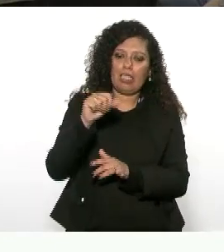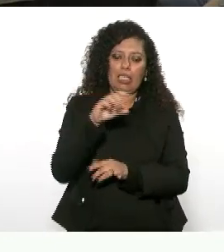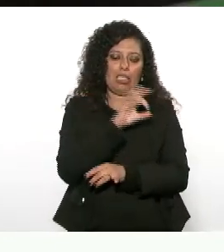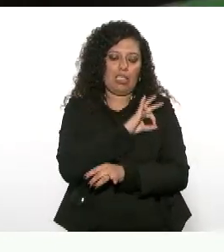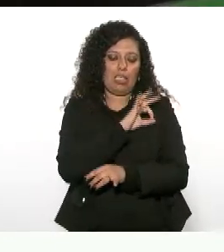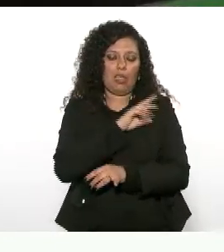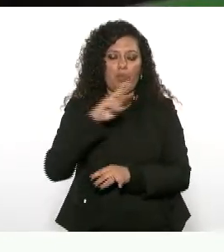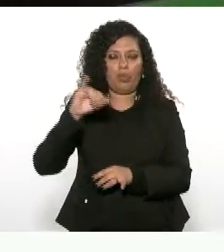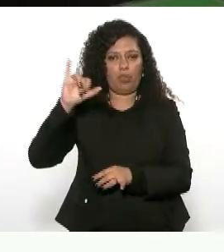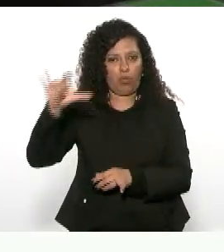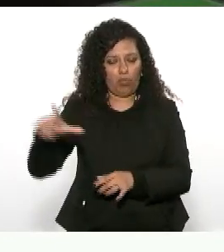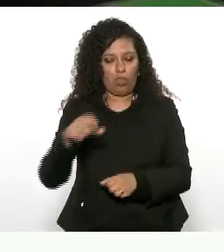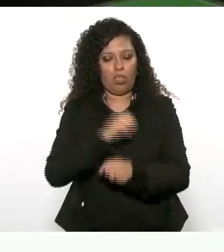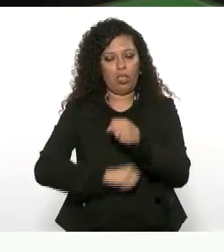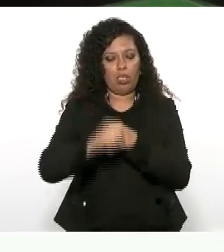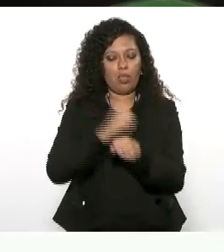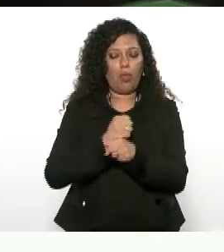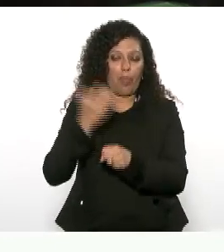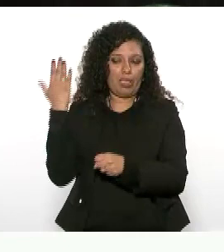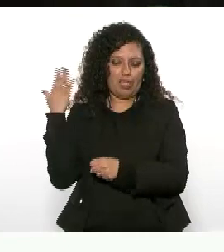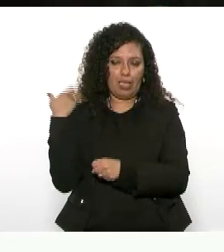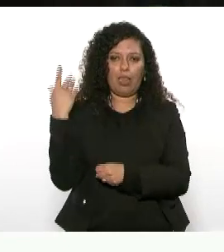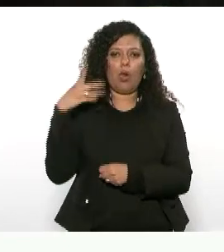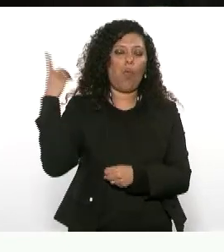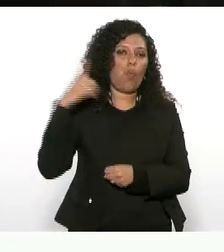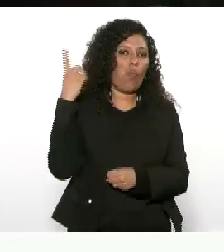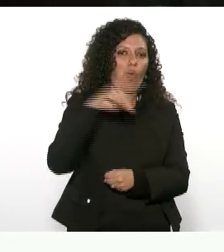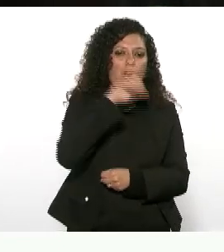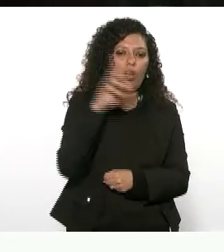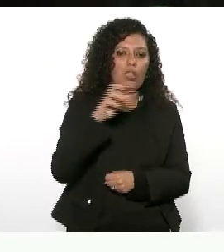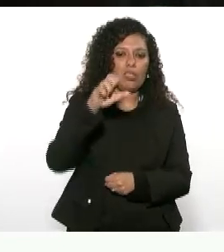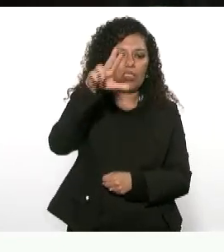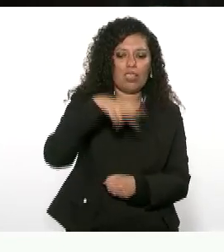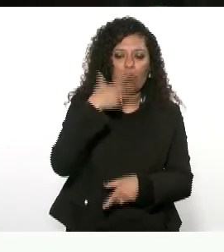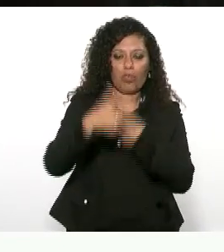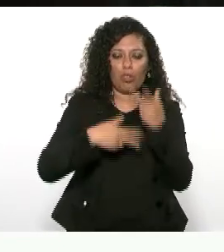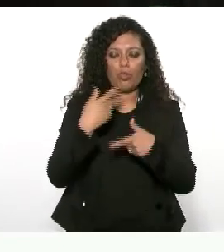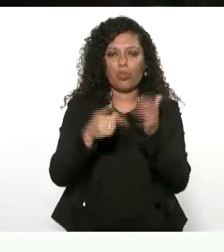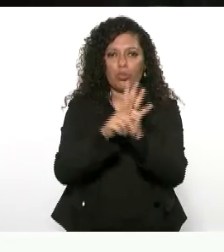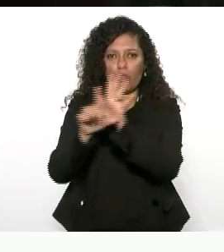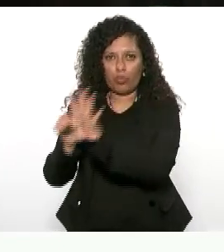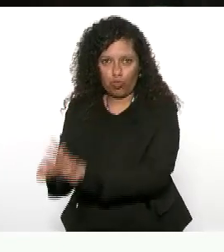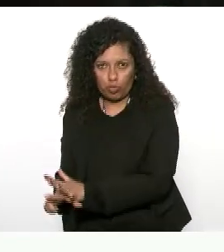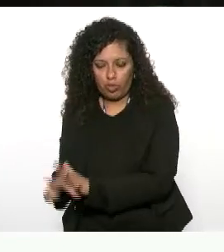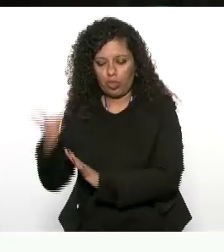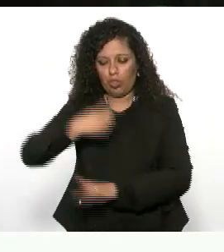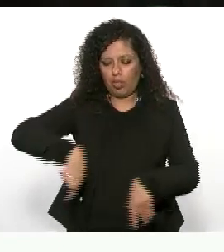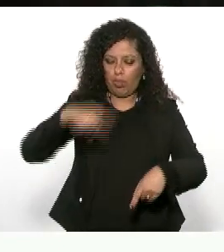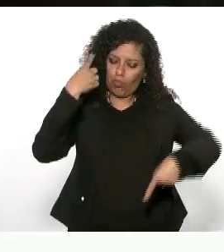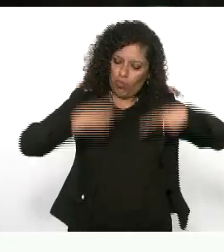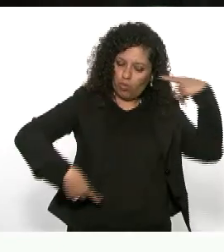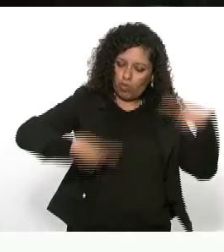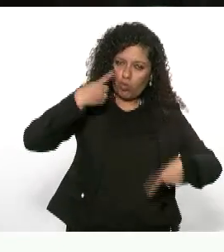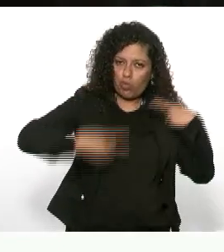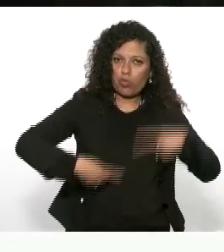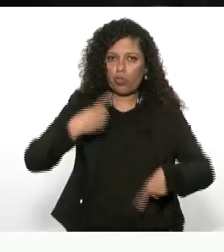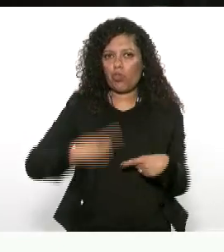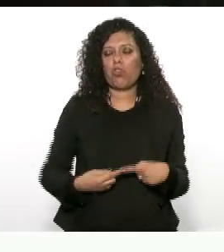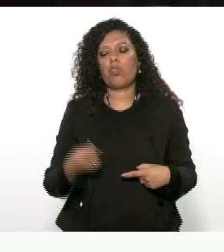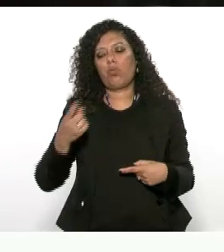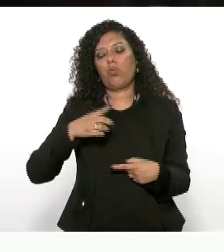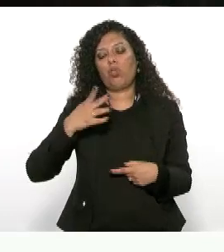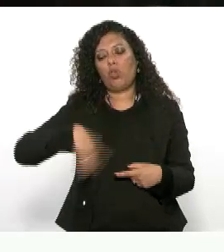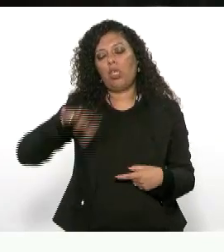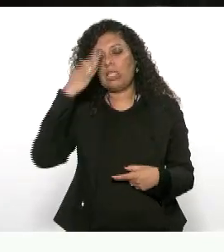No ano passado, o deputado Zaqueu Teixeira fez uma apresentação de um projeto que foi amplamente discutido, se entendeu